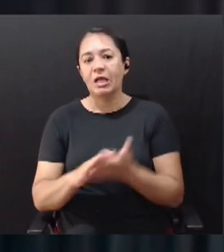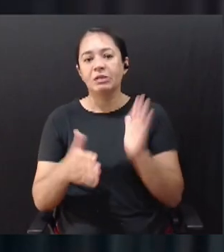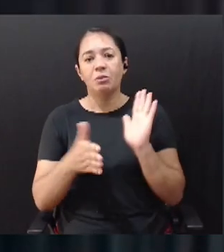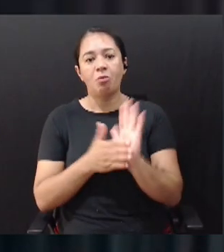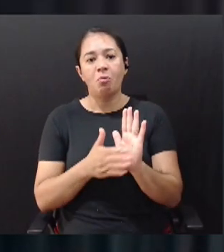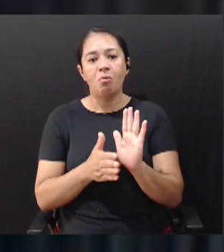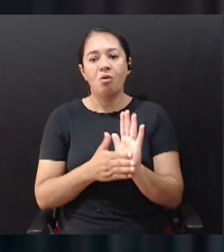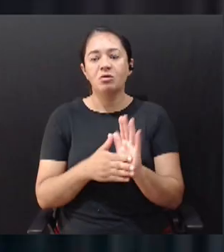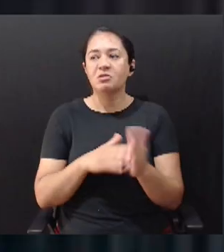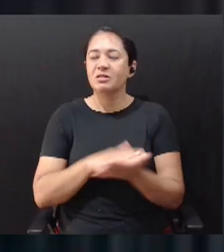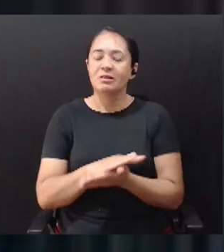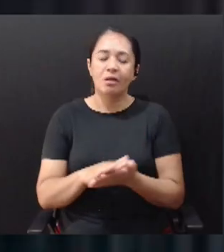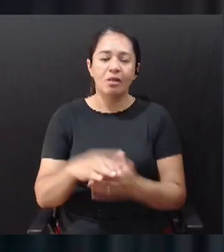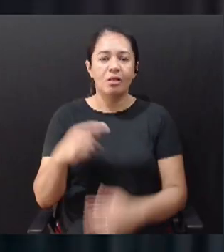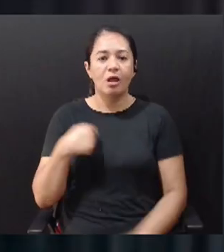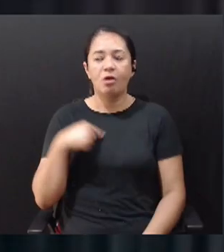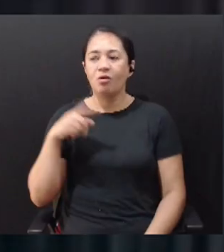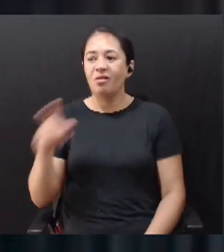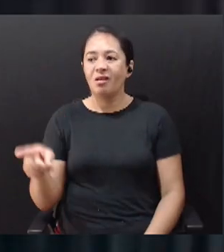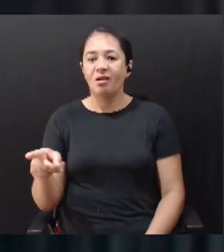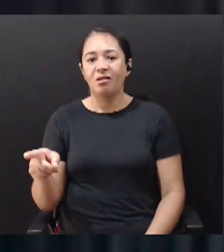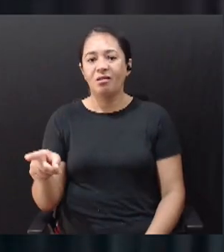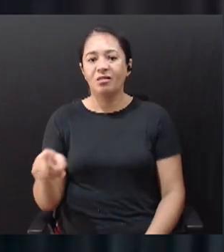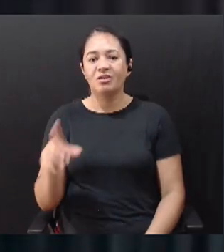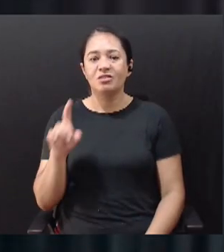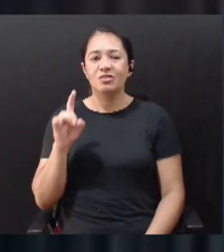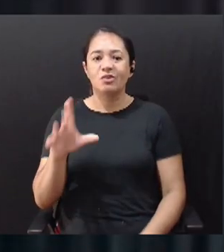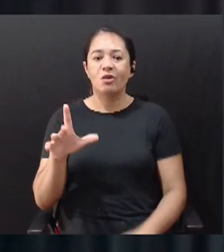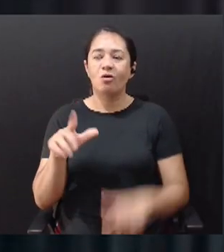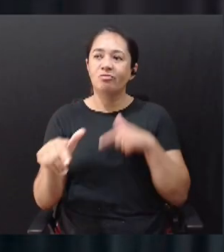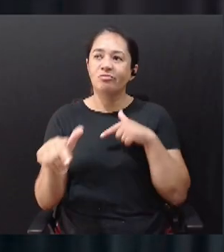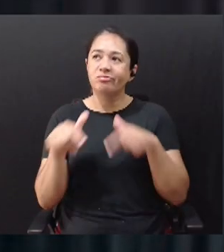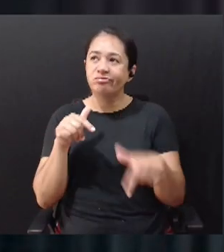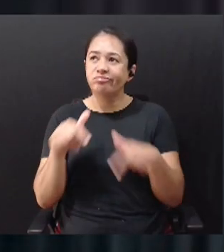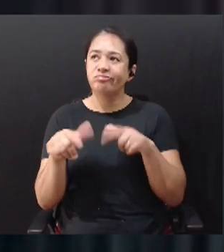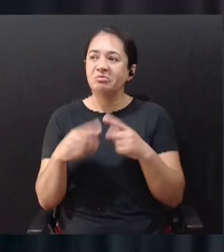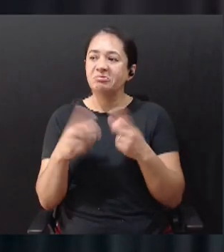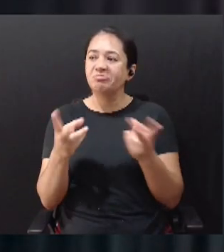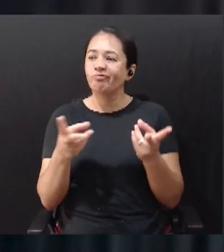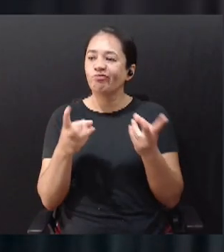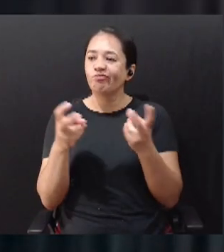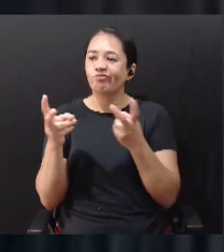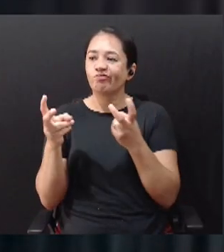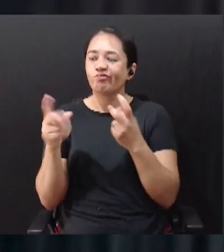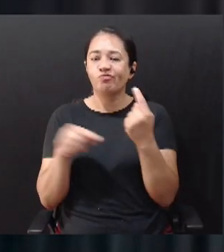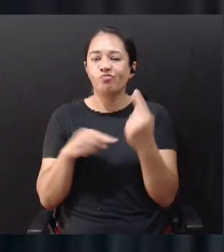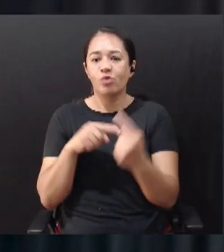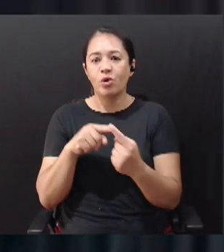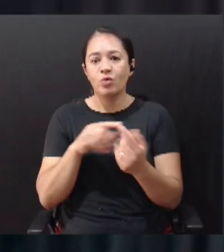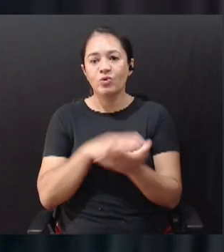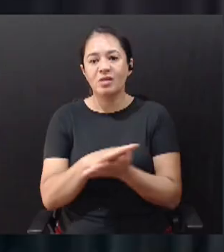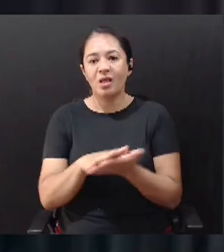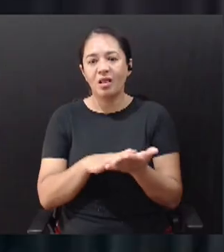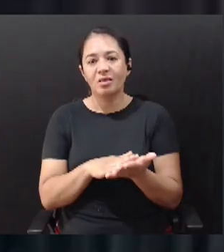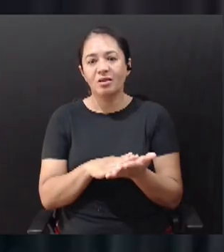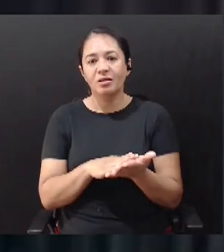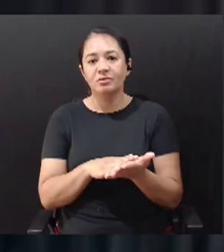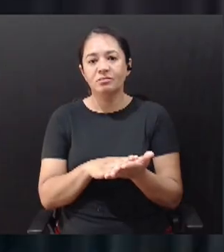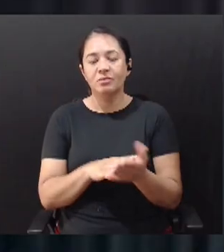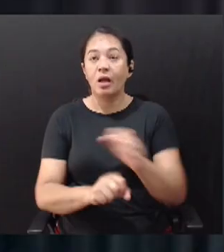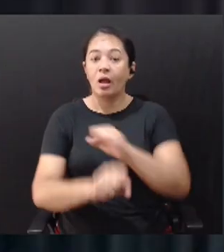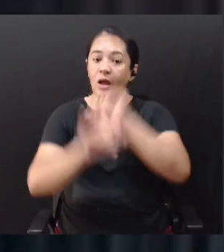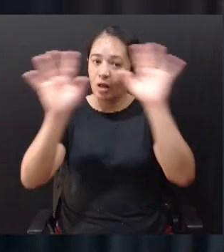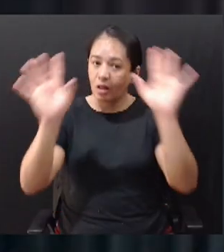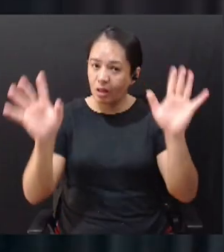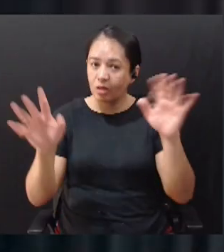eu estou ali, apenas trabalhando, mas sem ver um objetivo?" Então, é claro, a gente tem que se